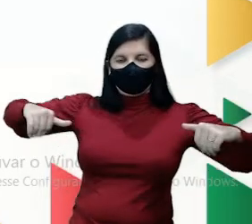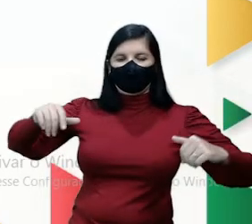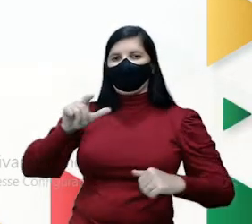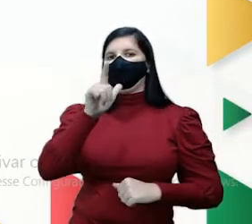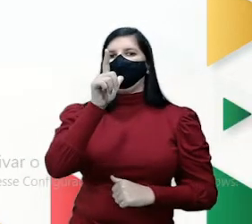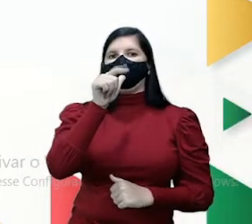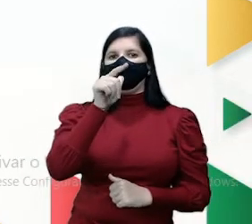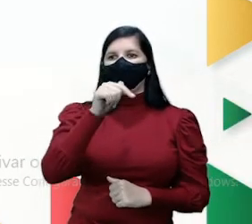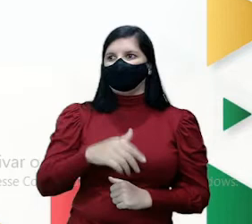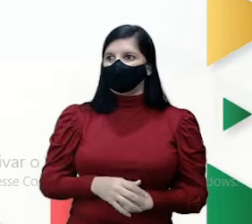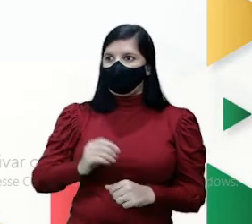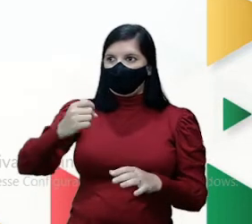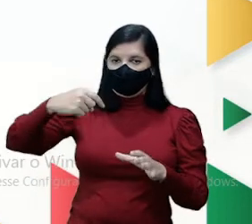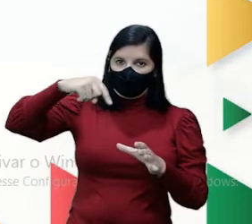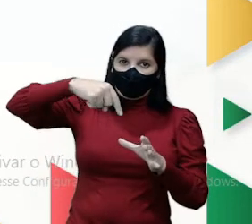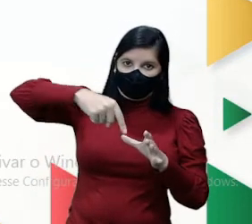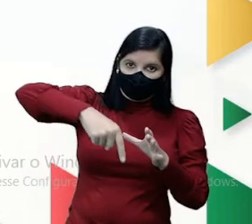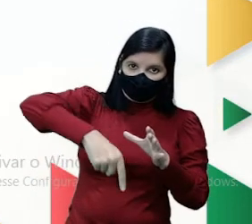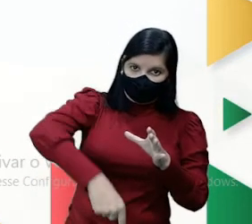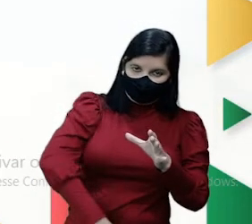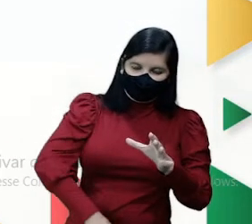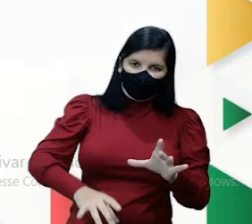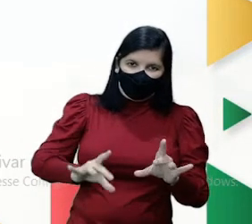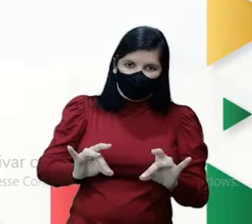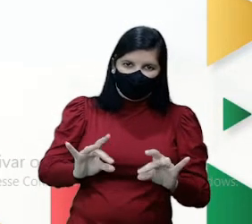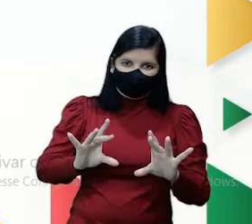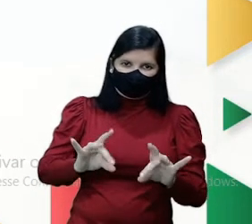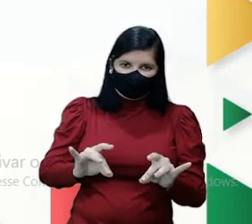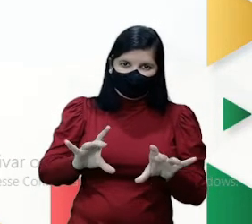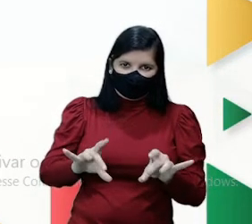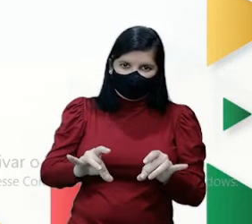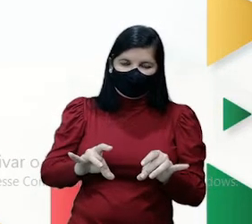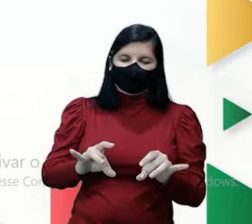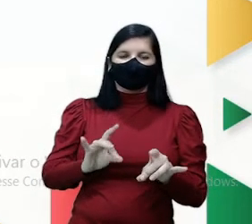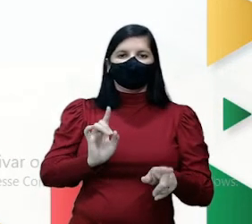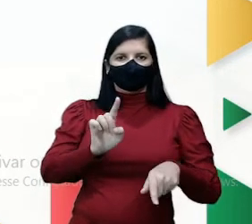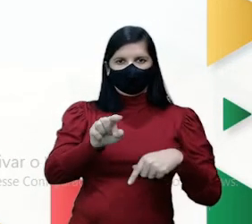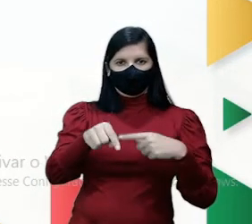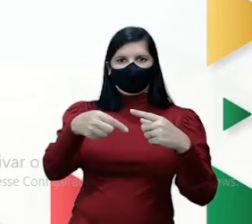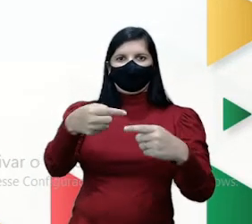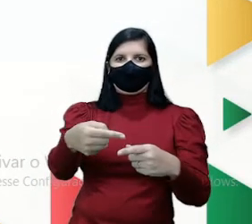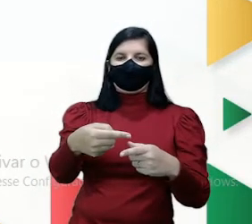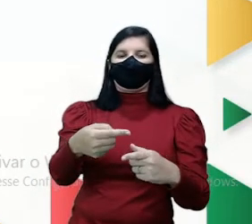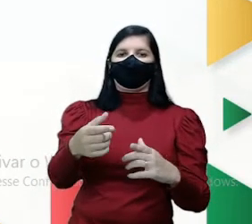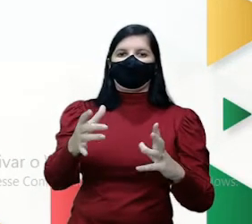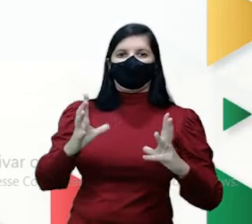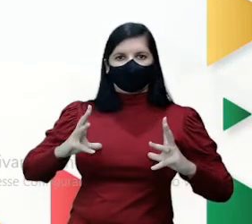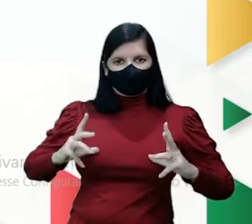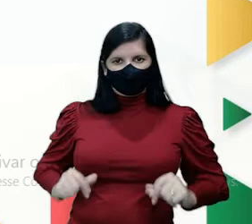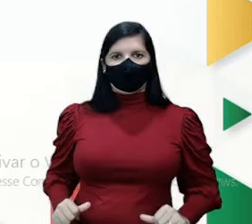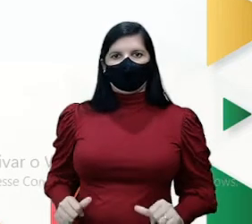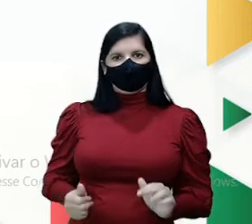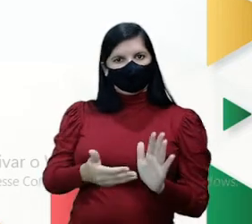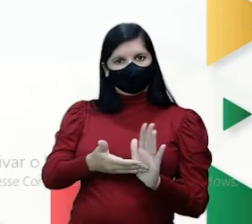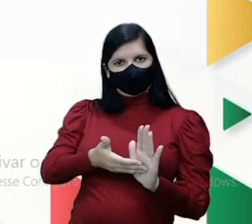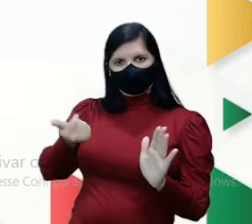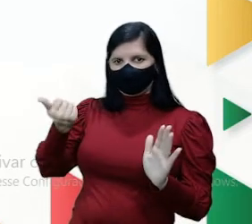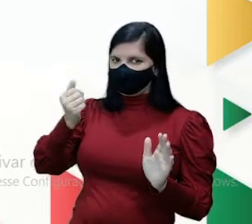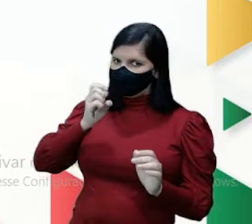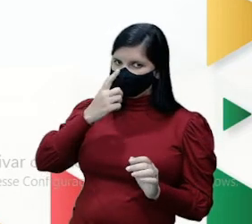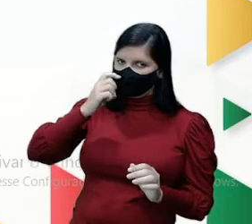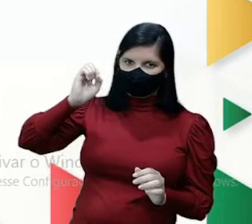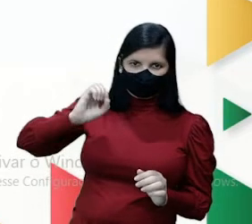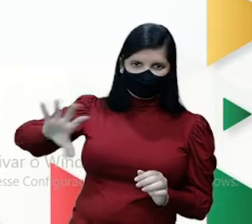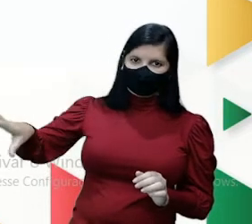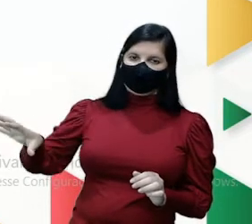mesmo. Lá no fundo eles formam um lodo que será posteriormente ali removido e descartado